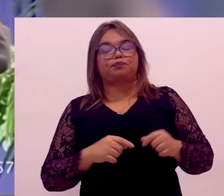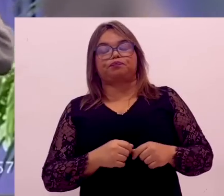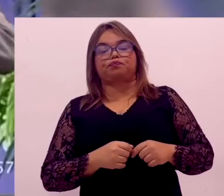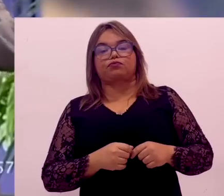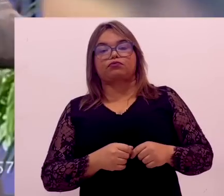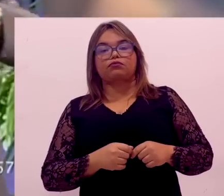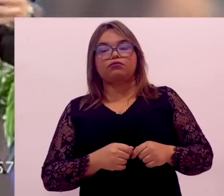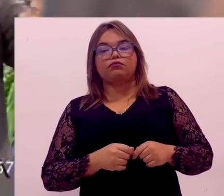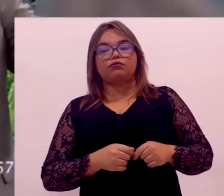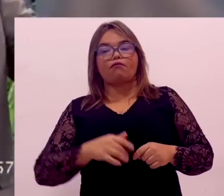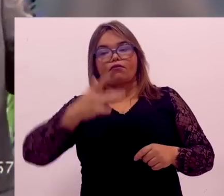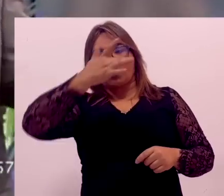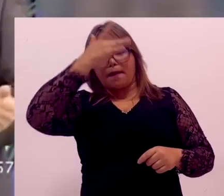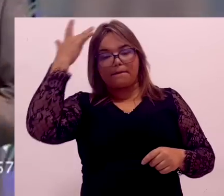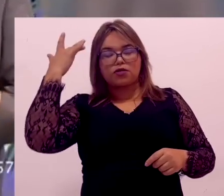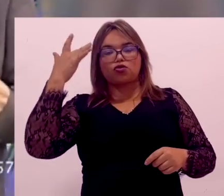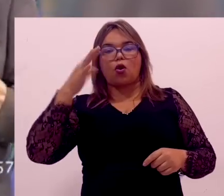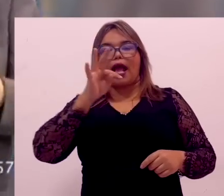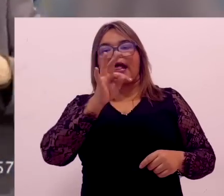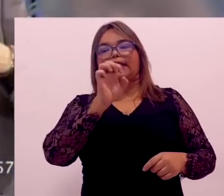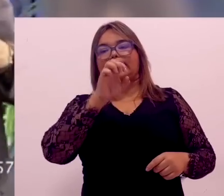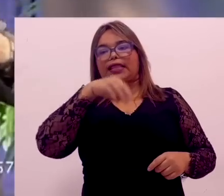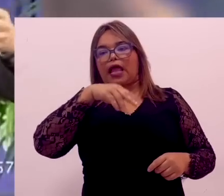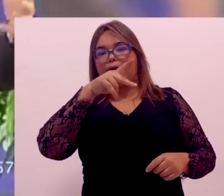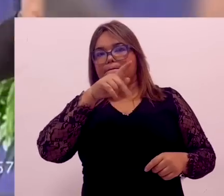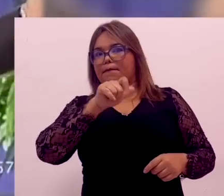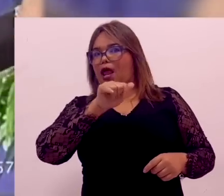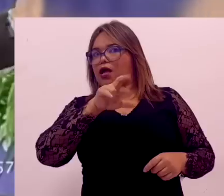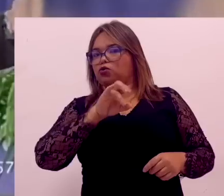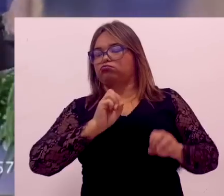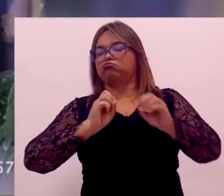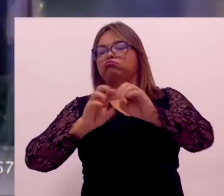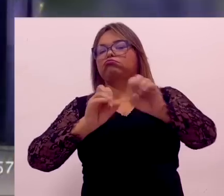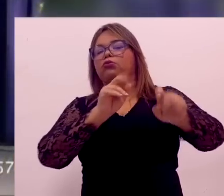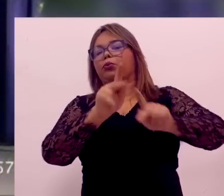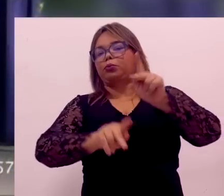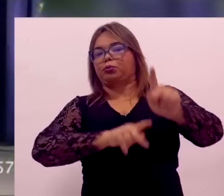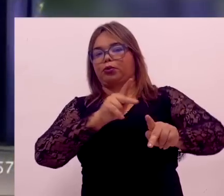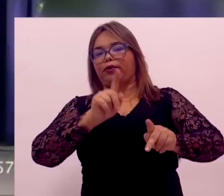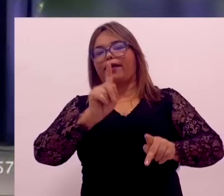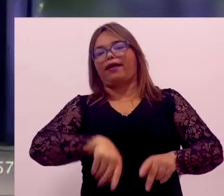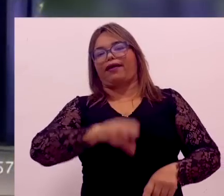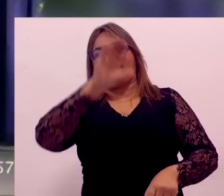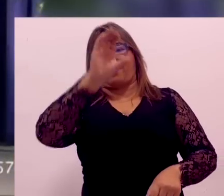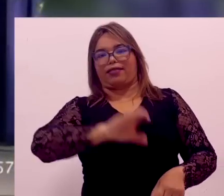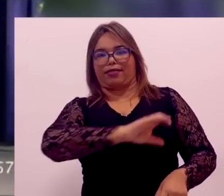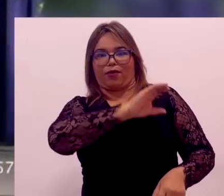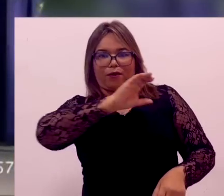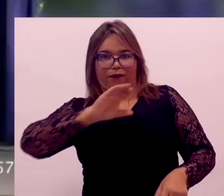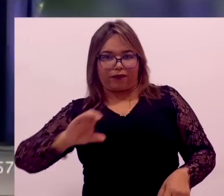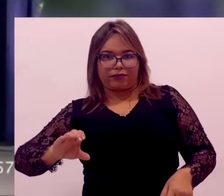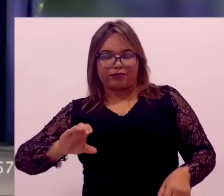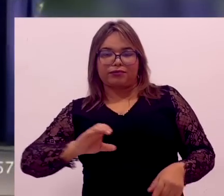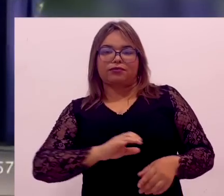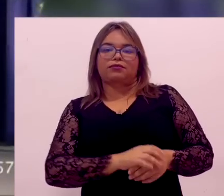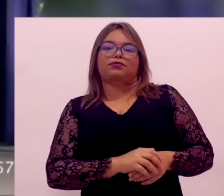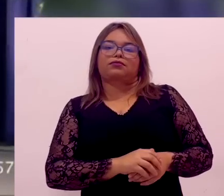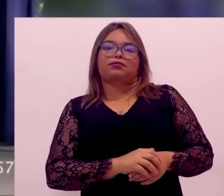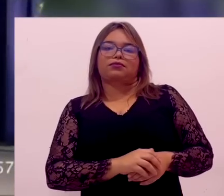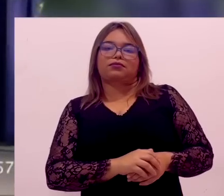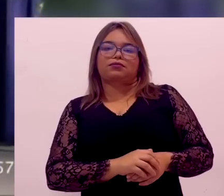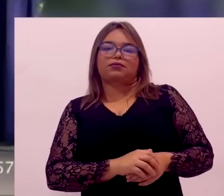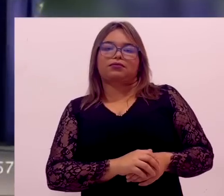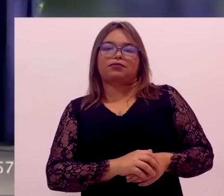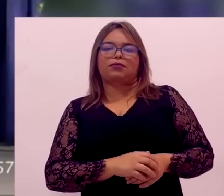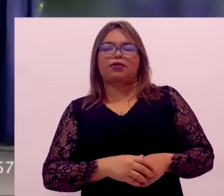Agora, a camada externa, o ensinamento dos templários ao povo, é o catolicismo. E eles,